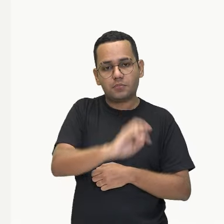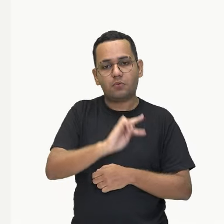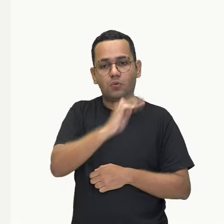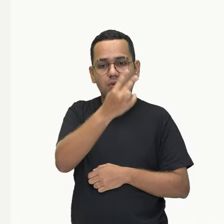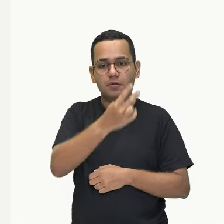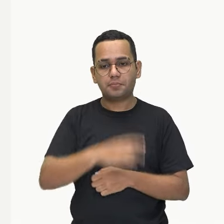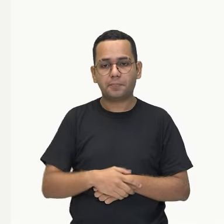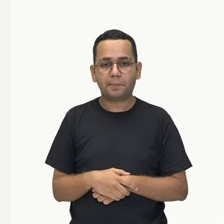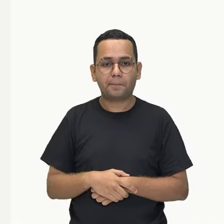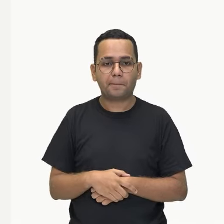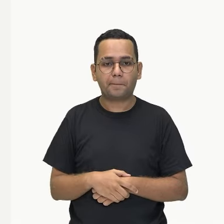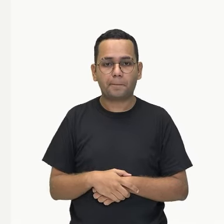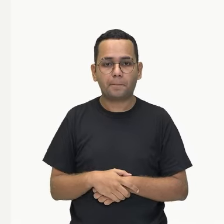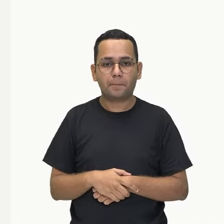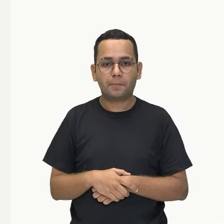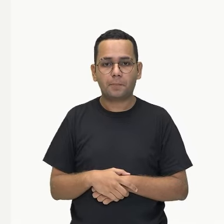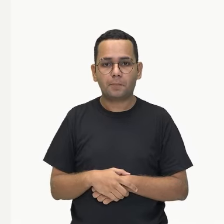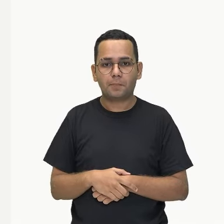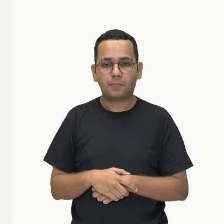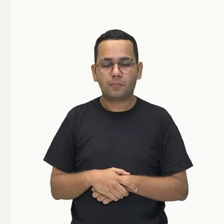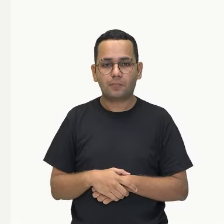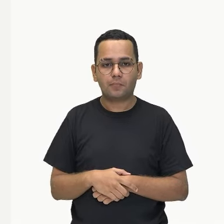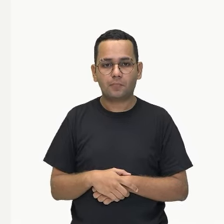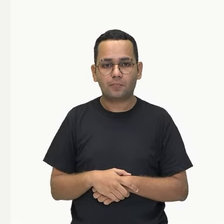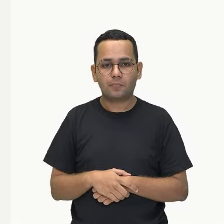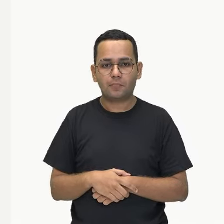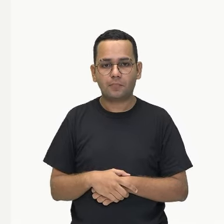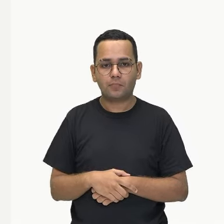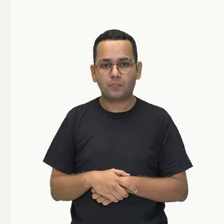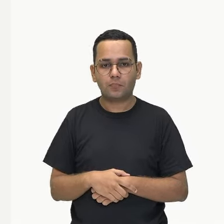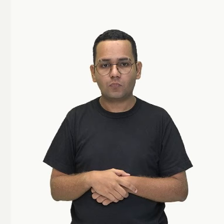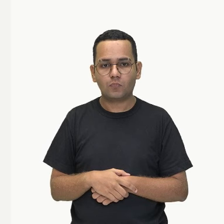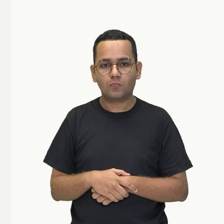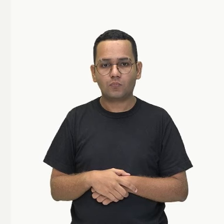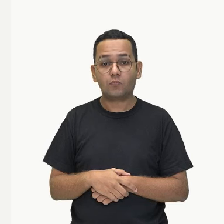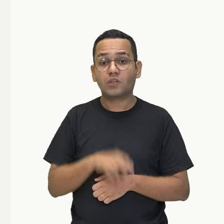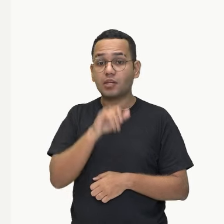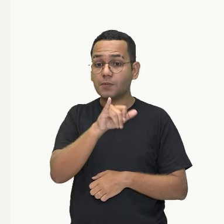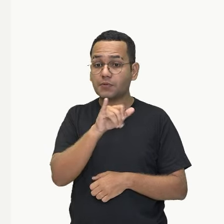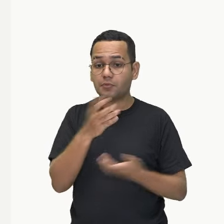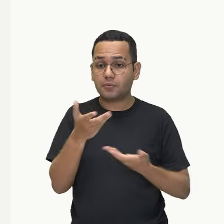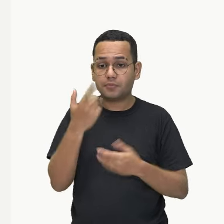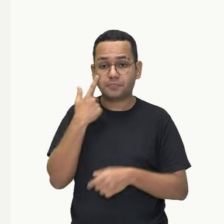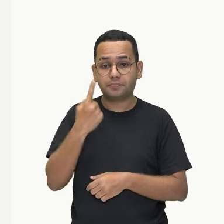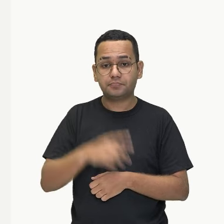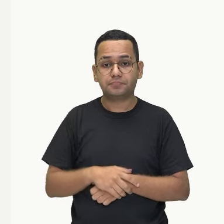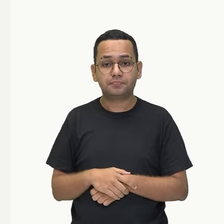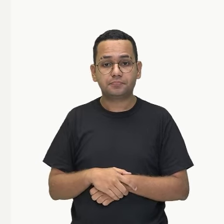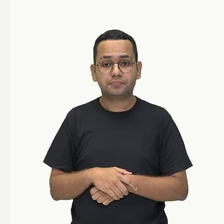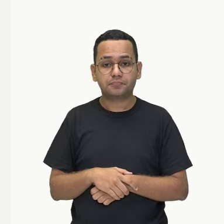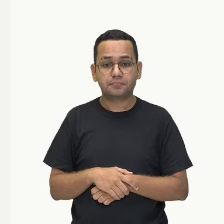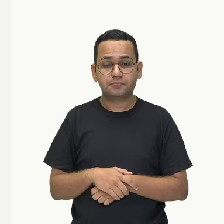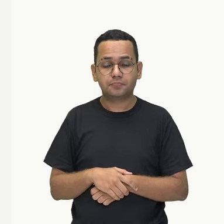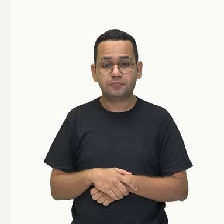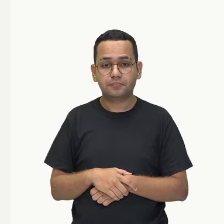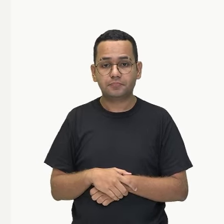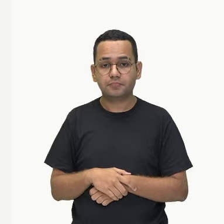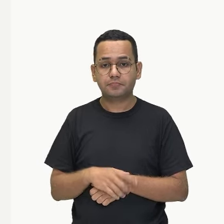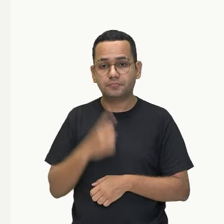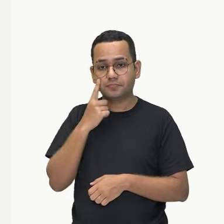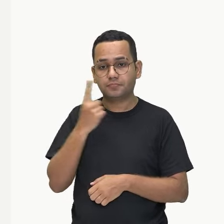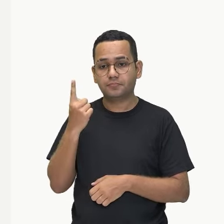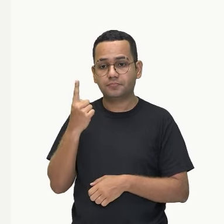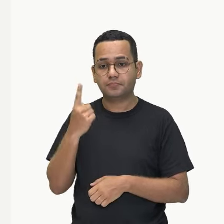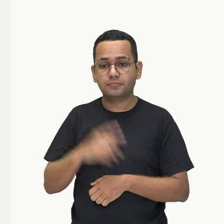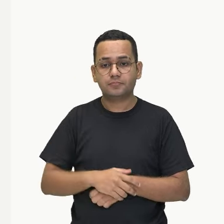quadrado. Agora eu tenho somente y menos 3y mais